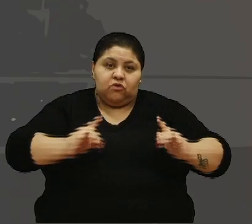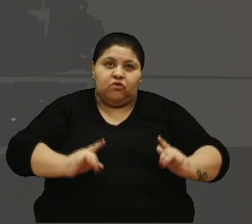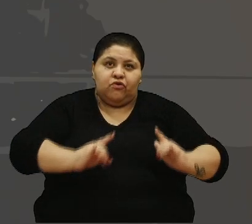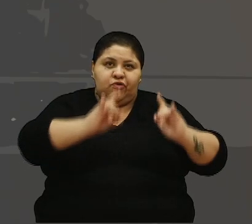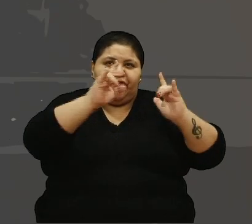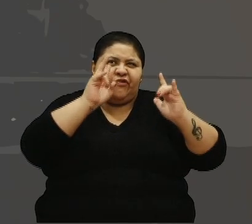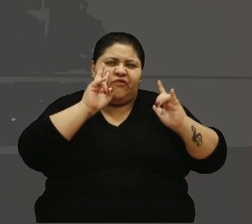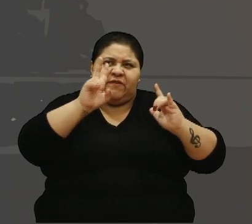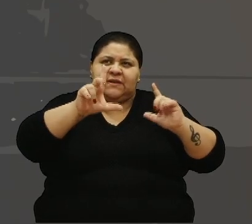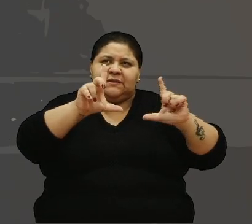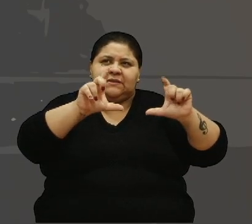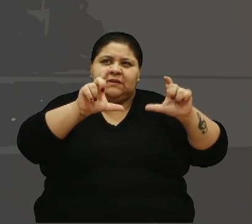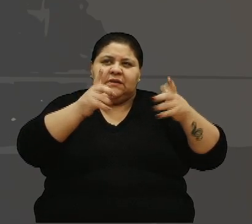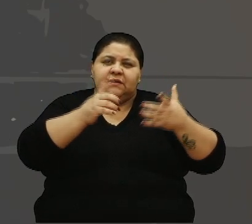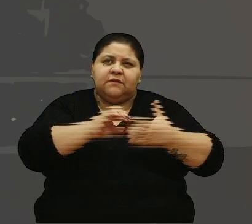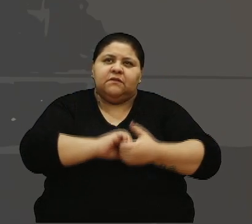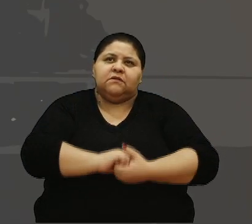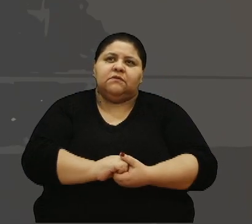se tem a foto,